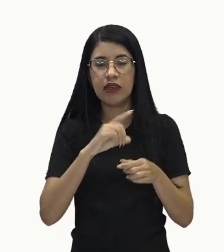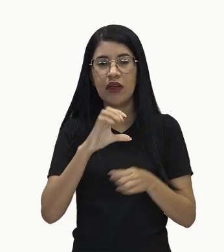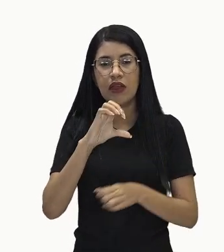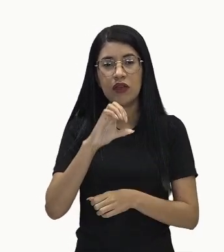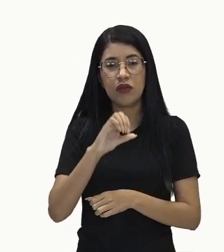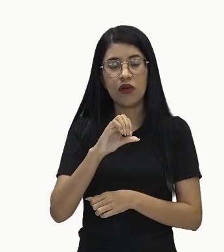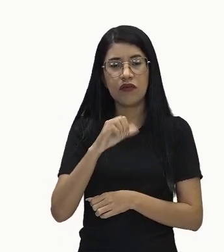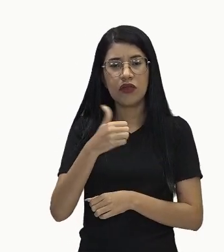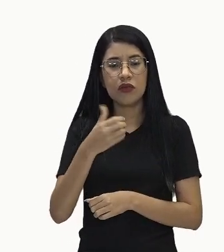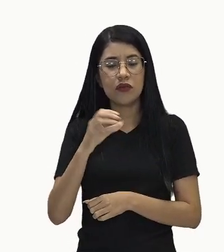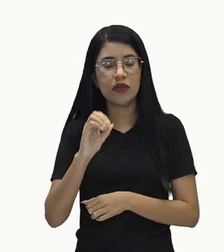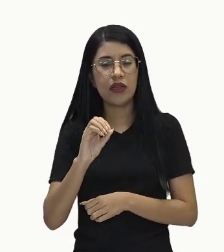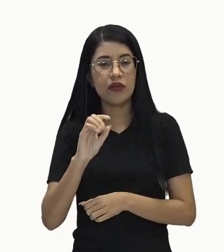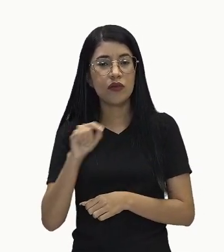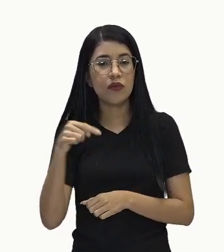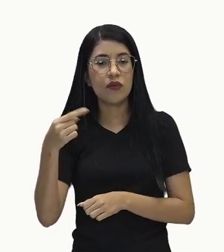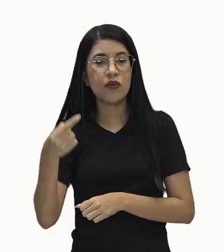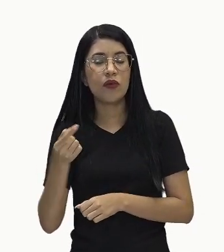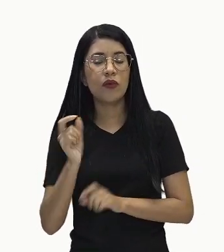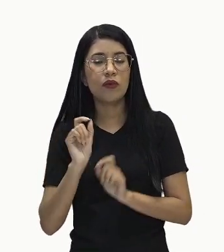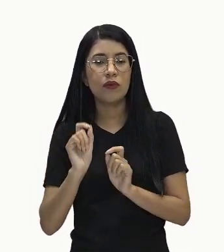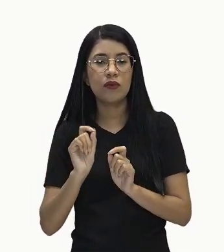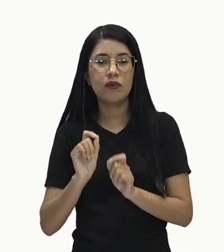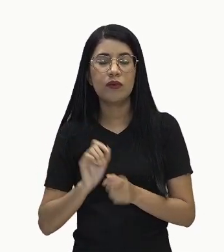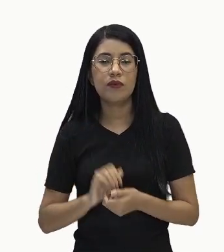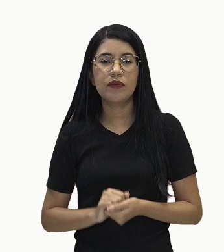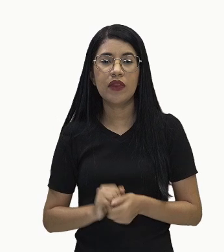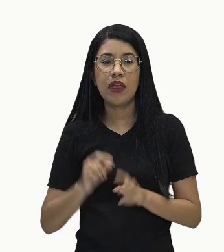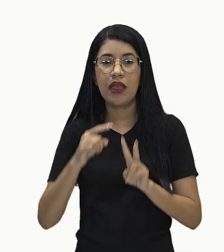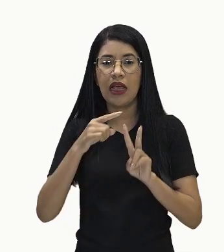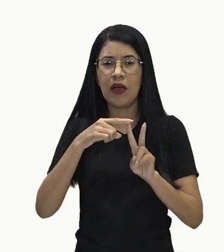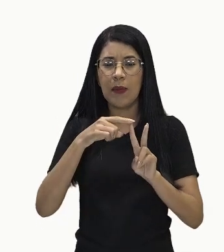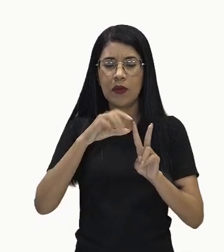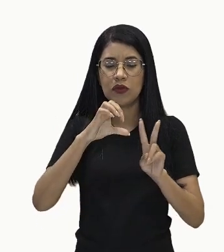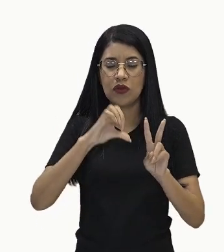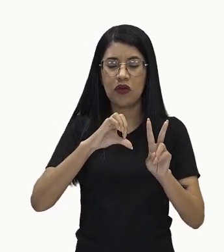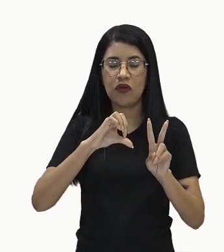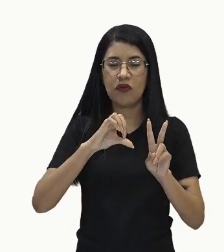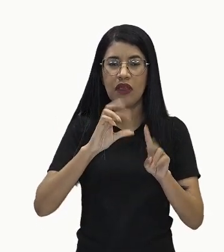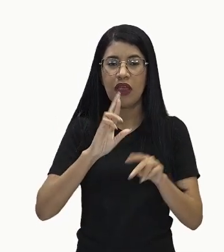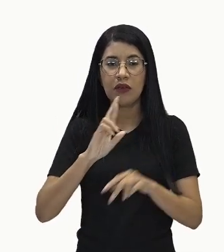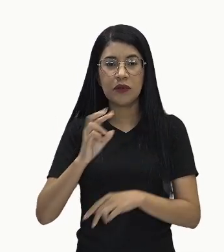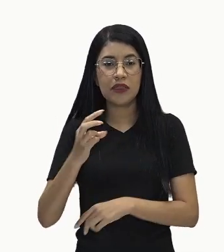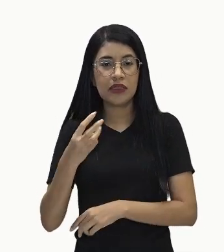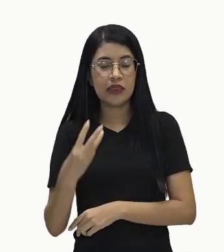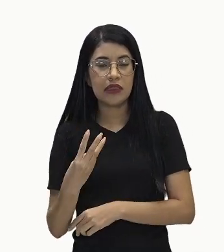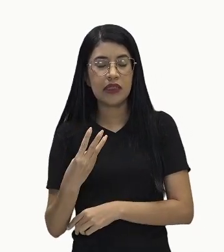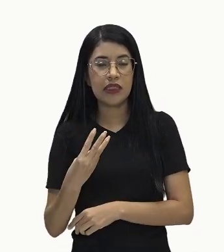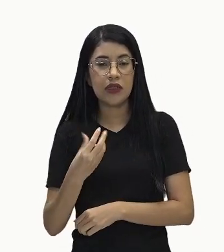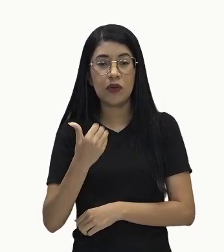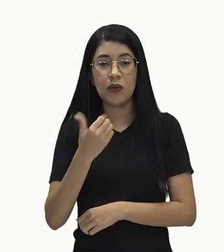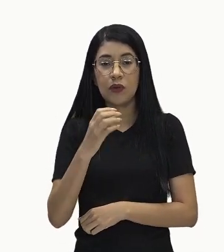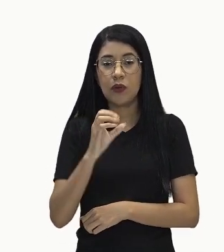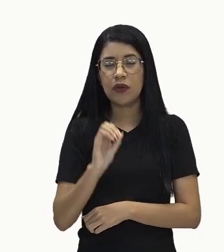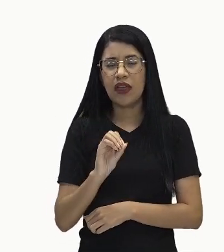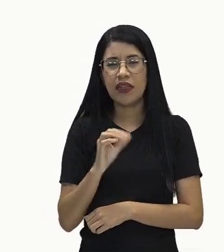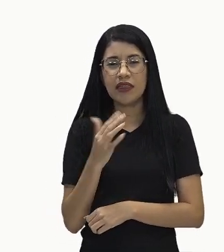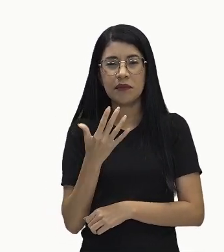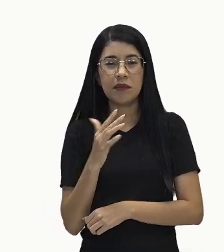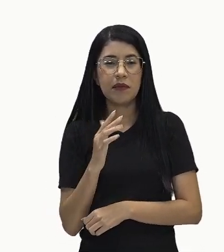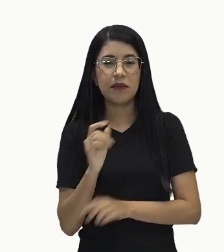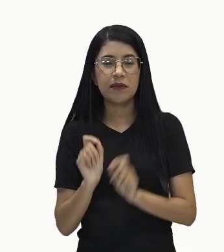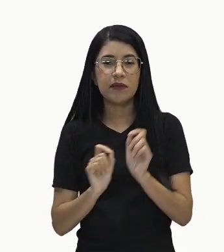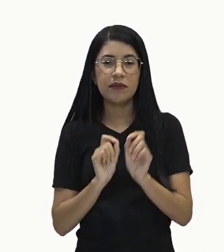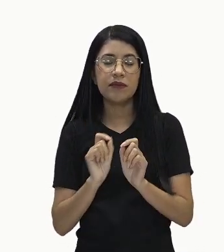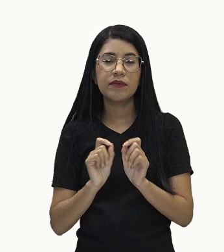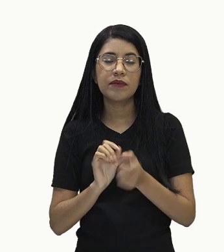que está inserido 10? É o 9, certo? Aí eu tenho 10. Qual é o próximo quadrado perfeito? Né? Porque